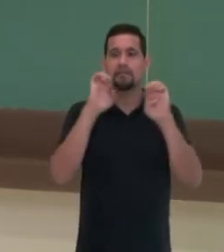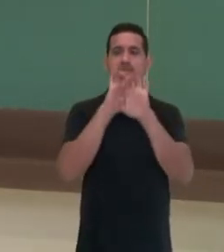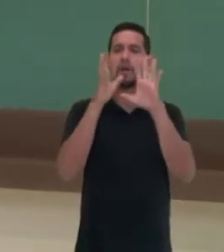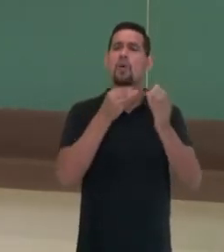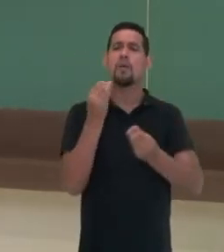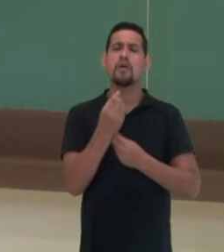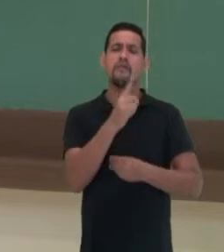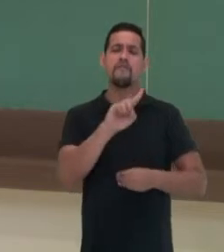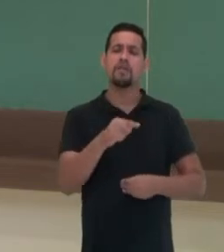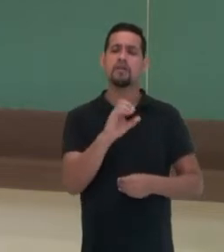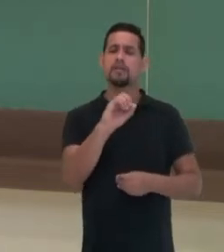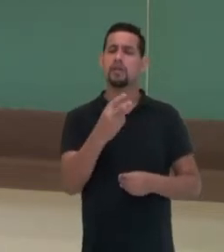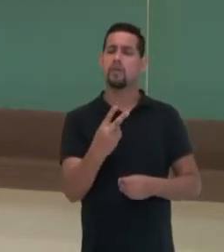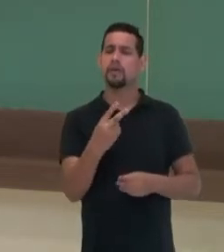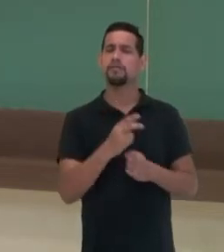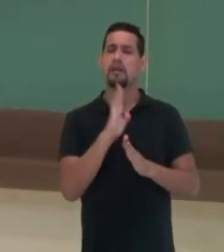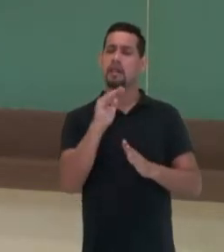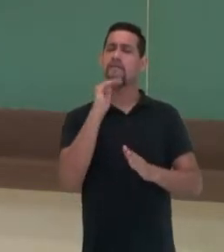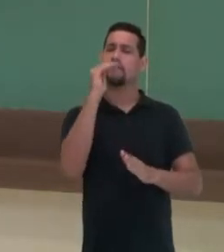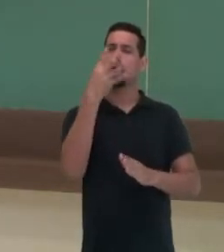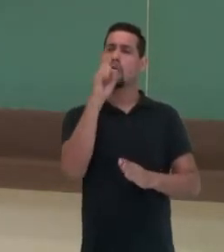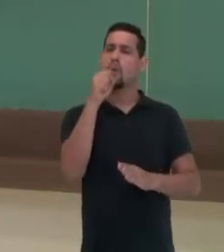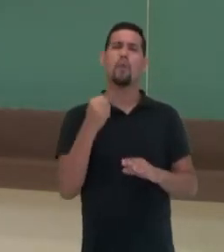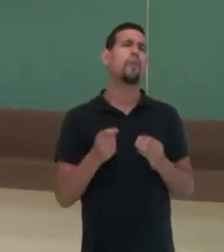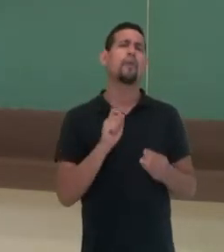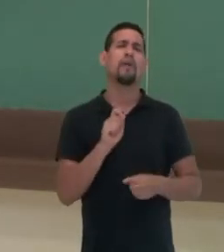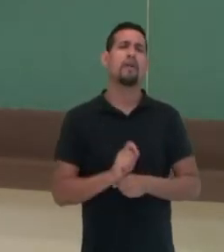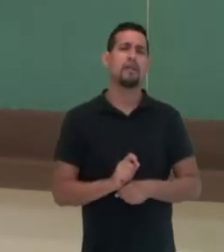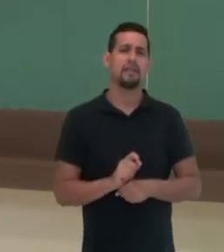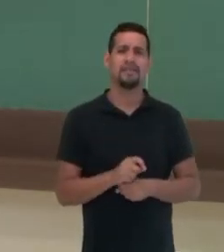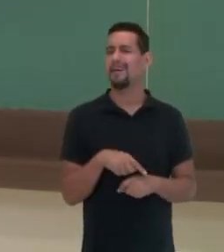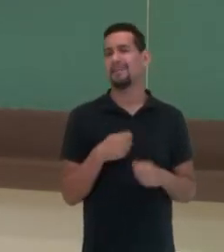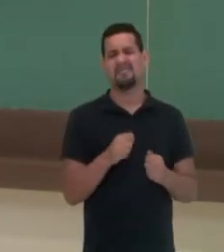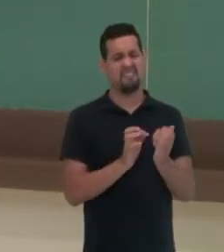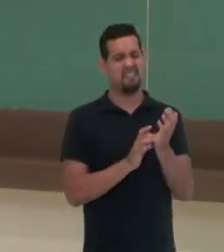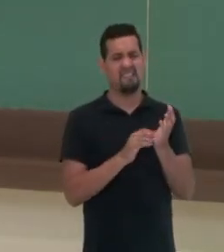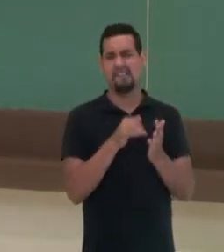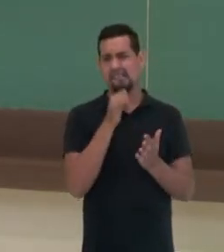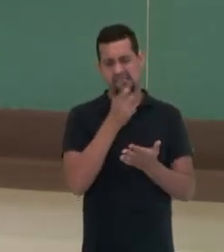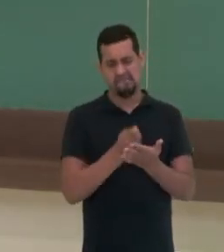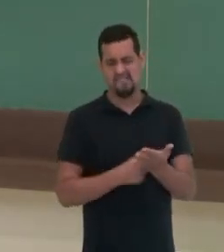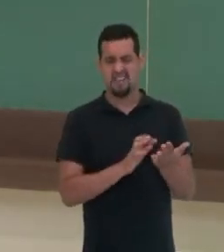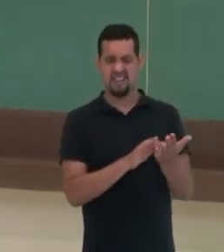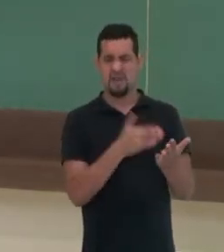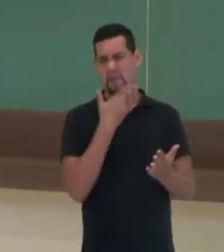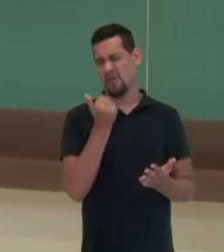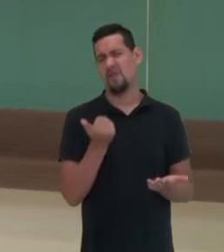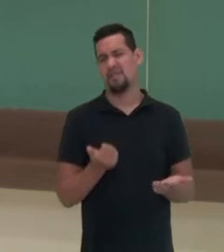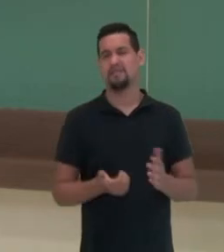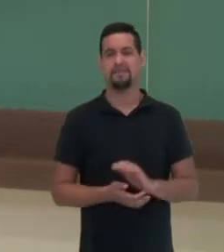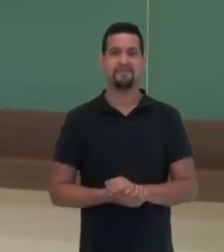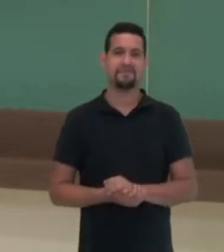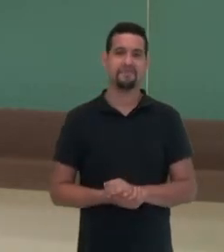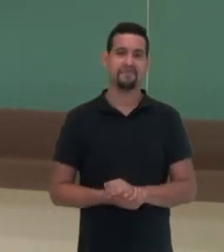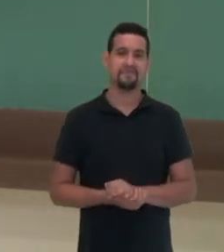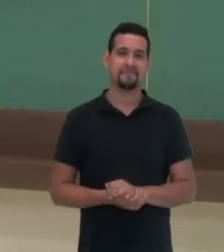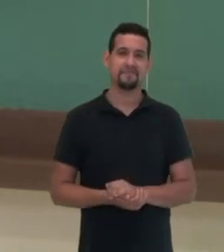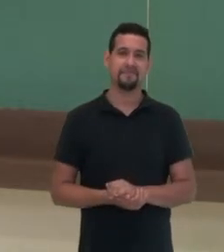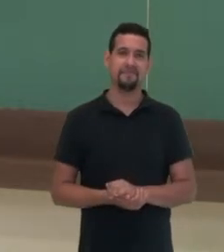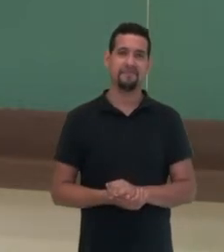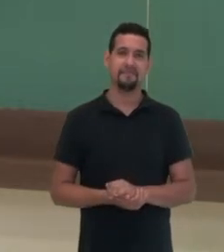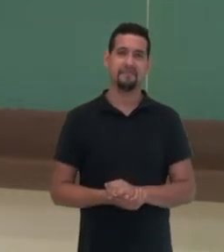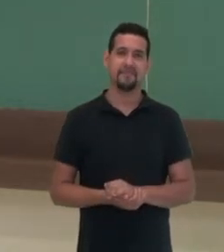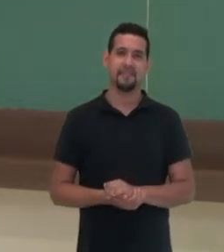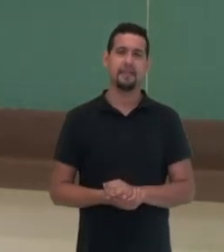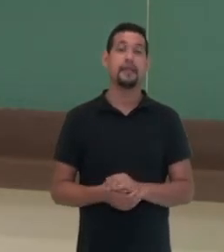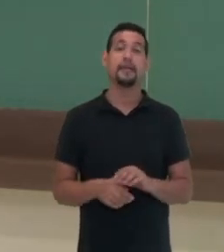que é 1,02 elevado a 48. Mas eu não preciso fazer, deixa que a calculadora faz para você, tá bom? O